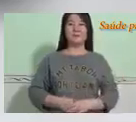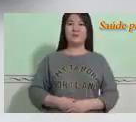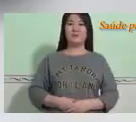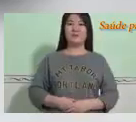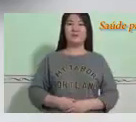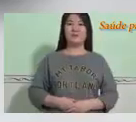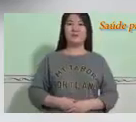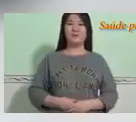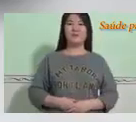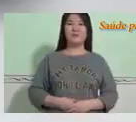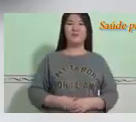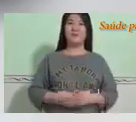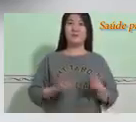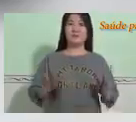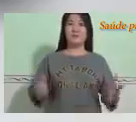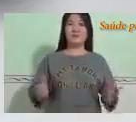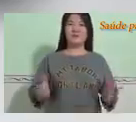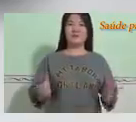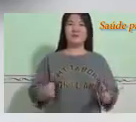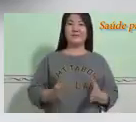na gravidez,